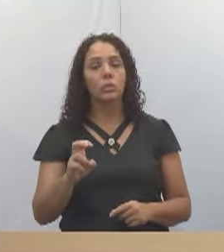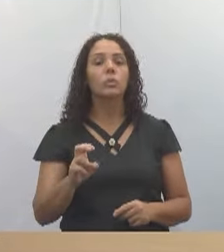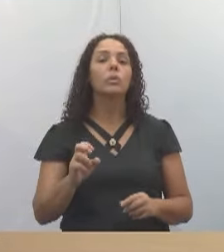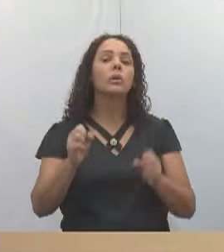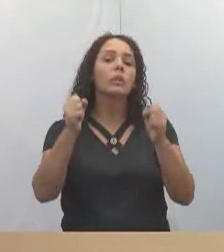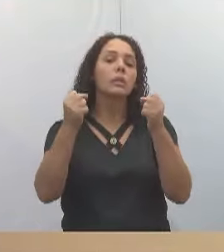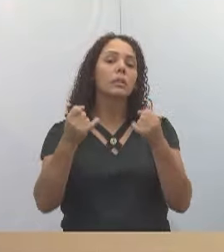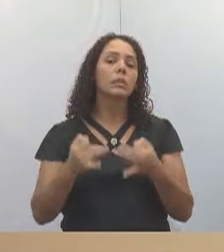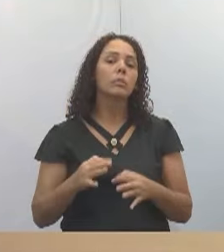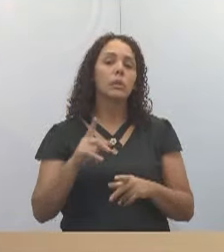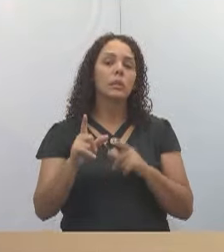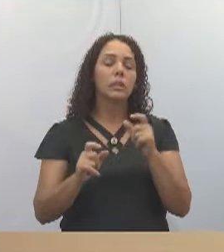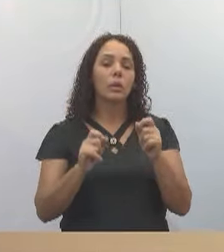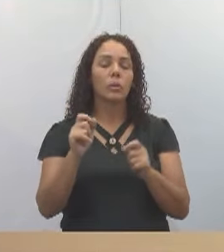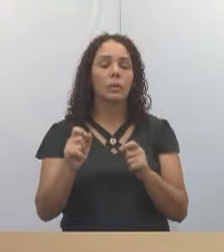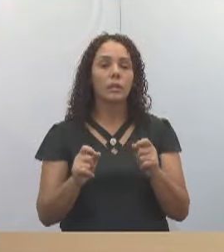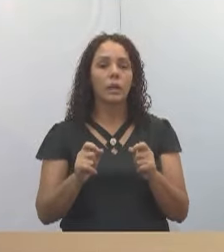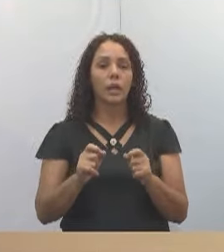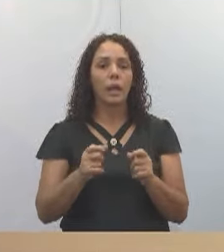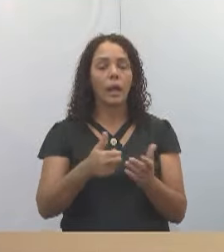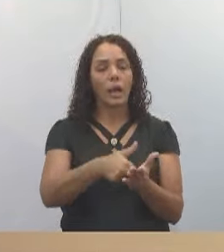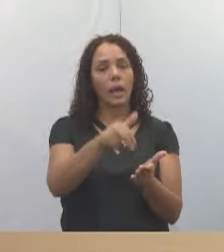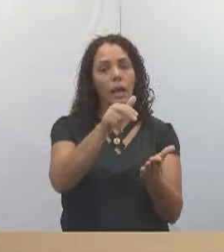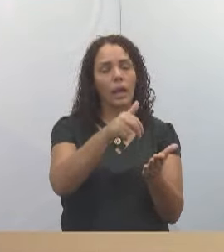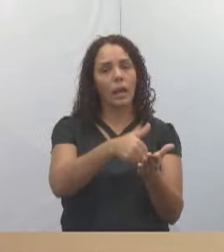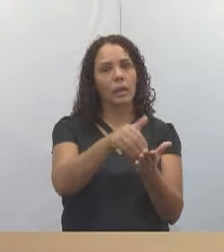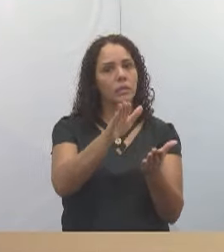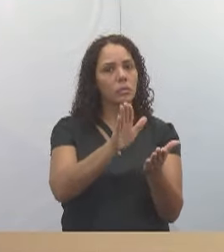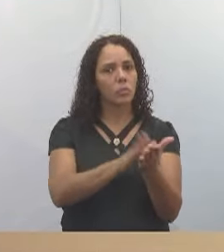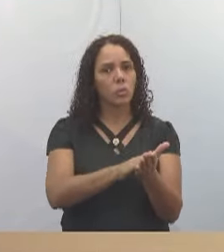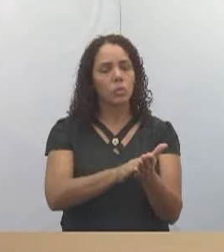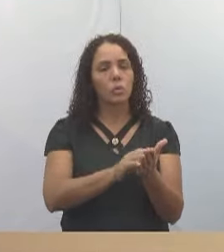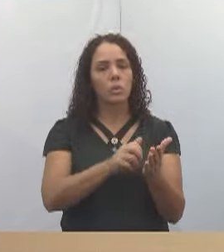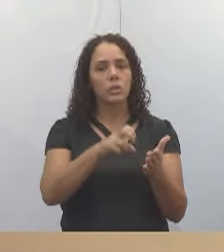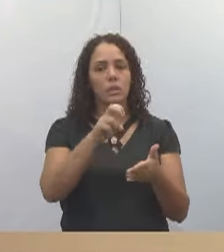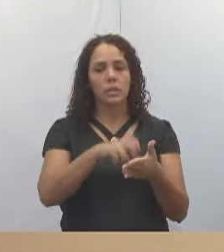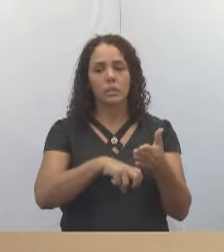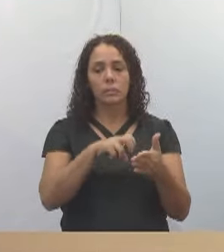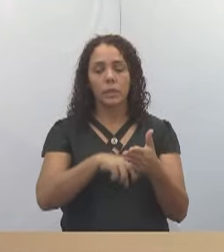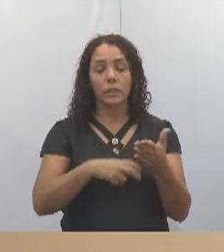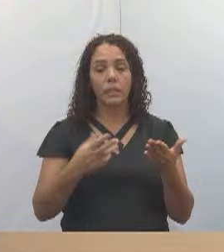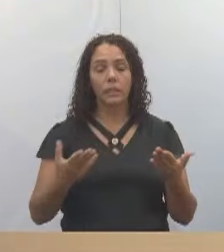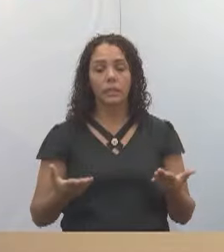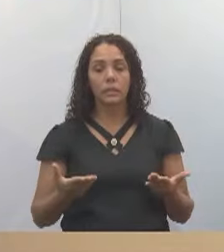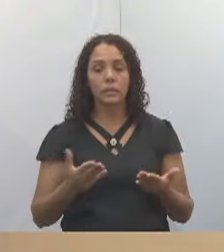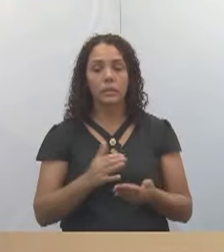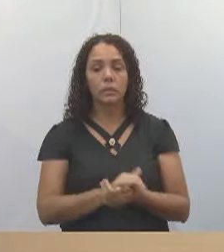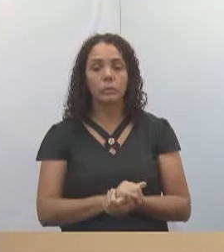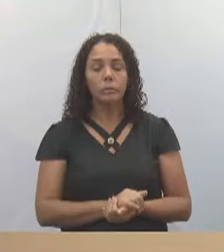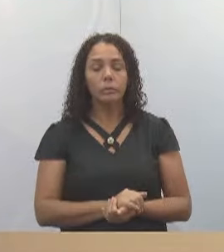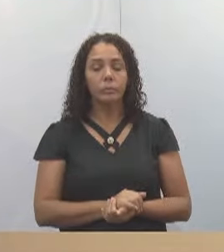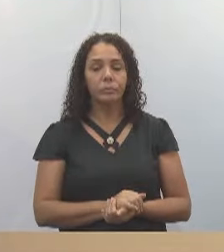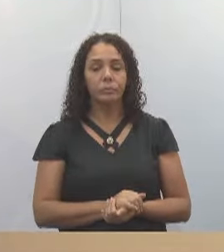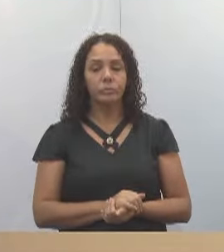dispõe sobre as sanções penais e administrativas derivadas de condutas e